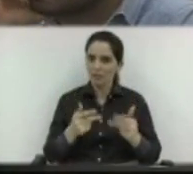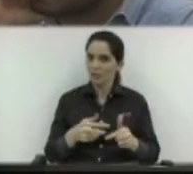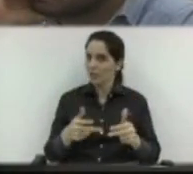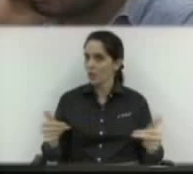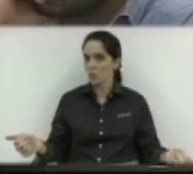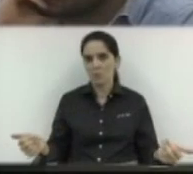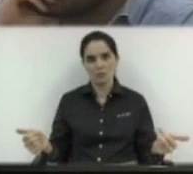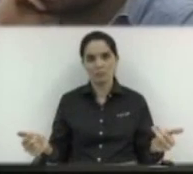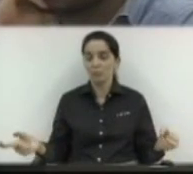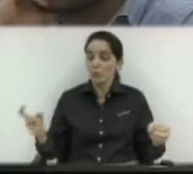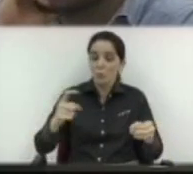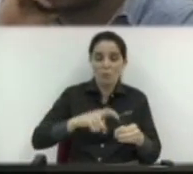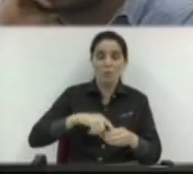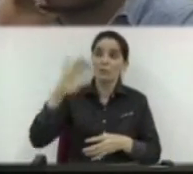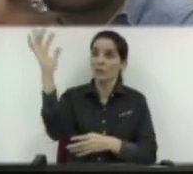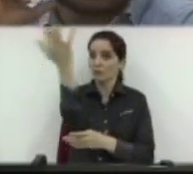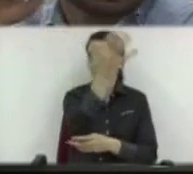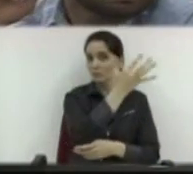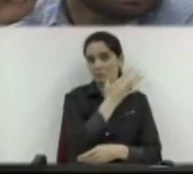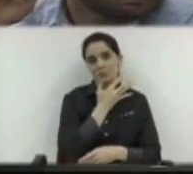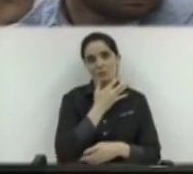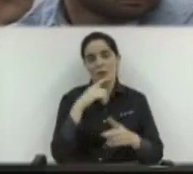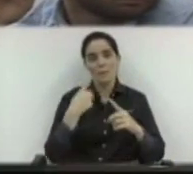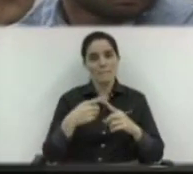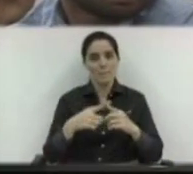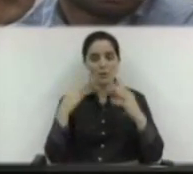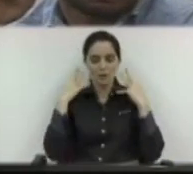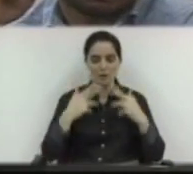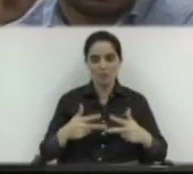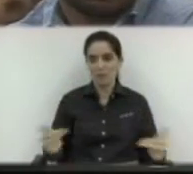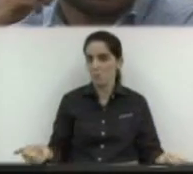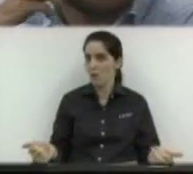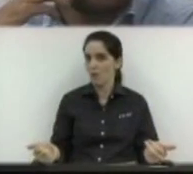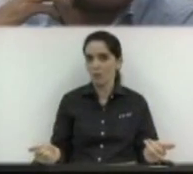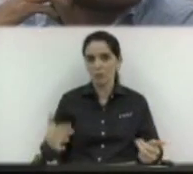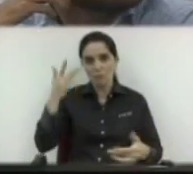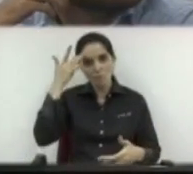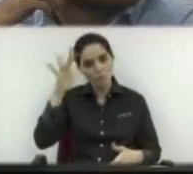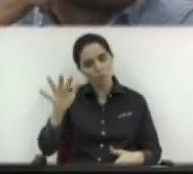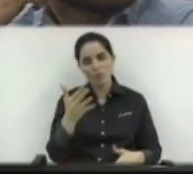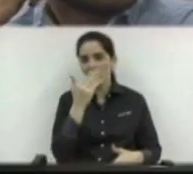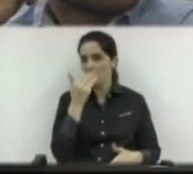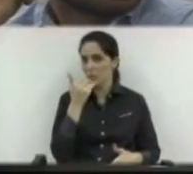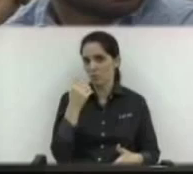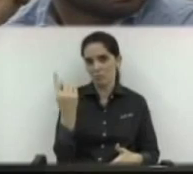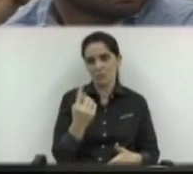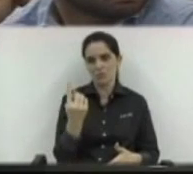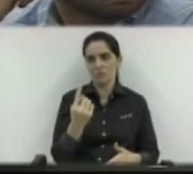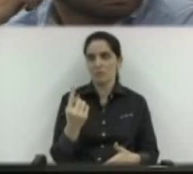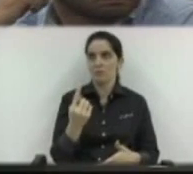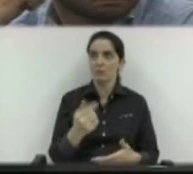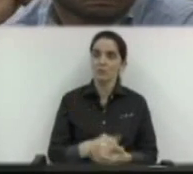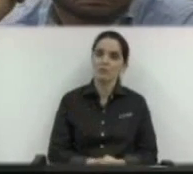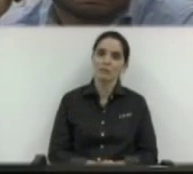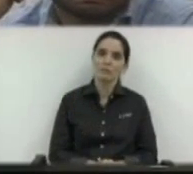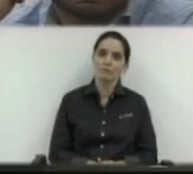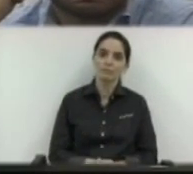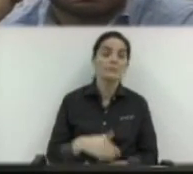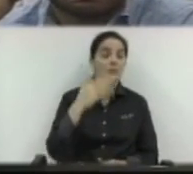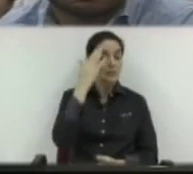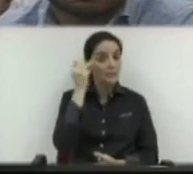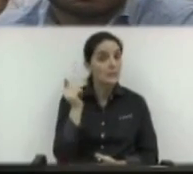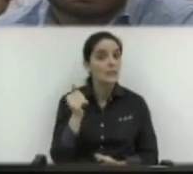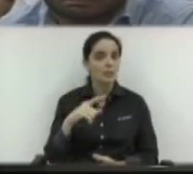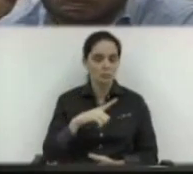seu reino animal, que eles não sabem mais comer sozinho. Então eu fiz isso aí, porque a gente sabe que em alguns